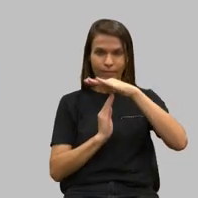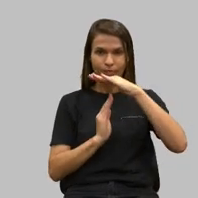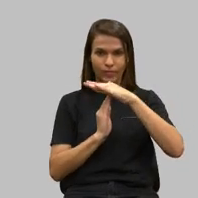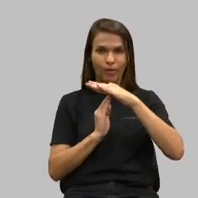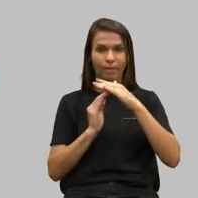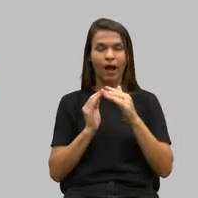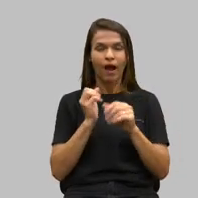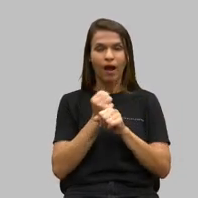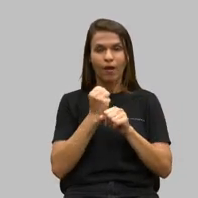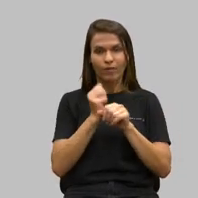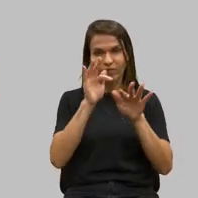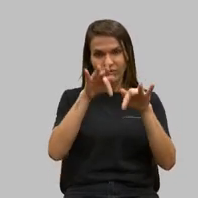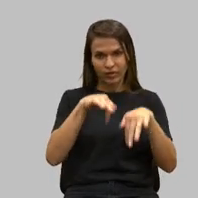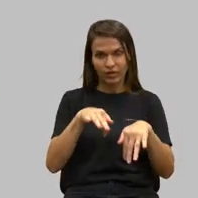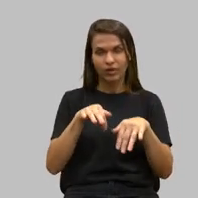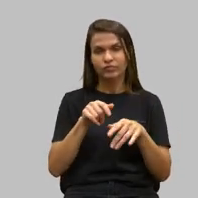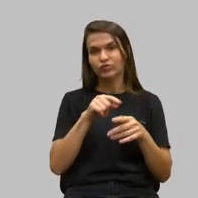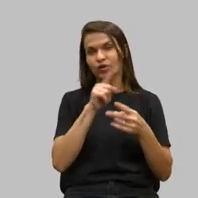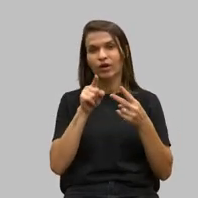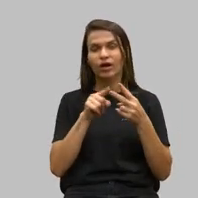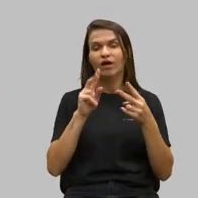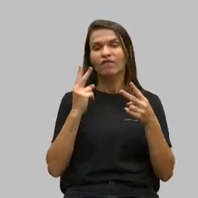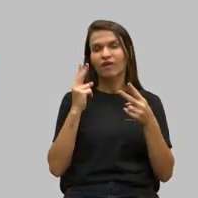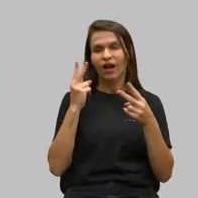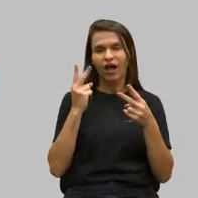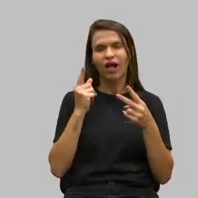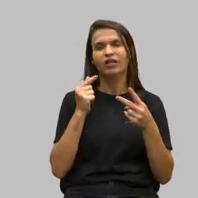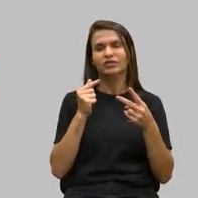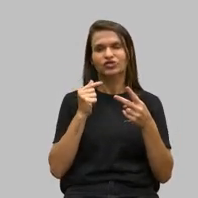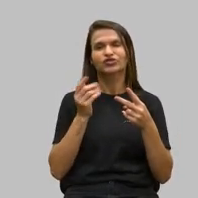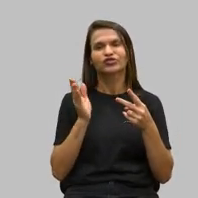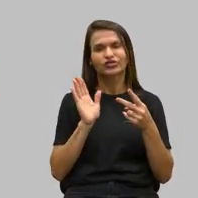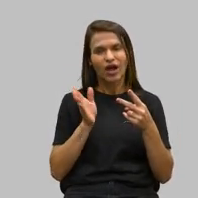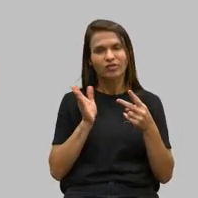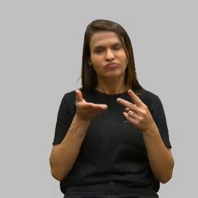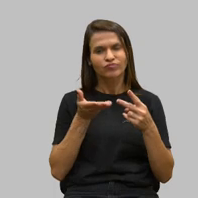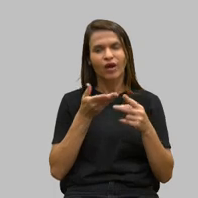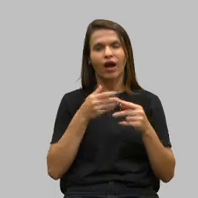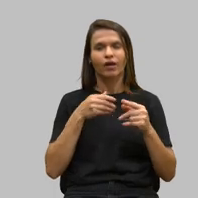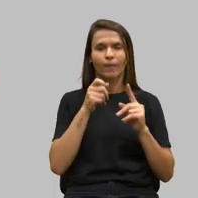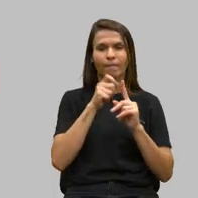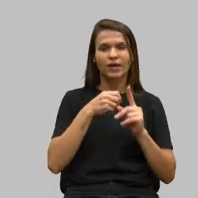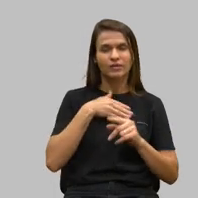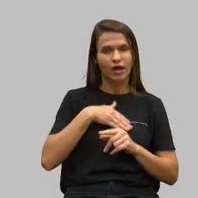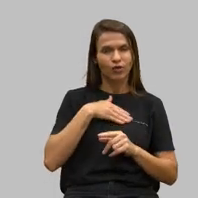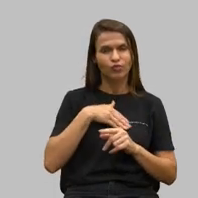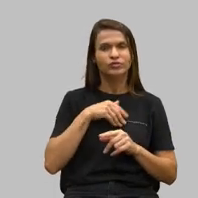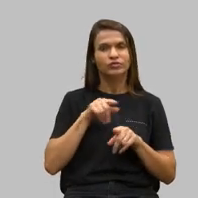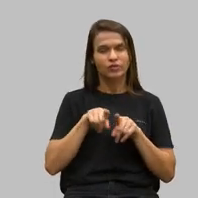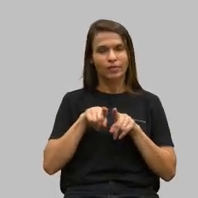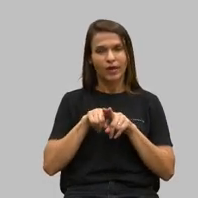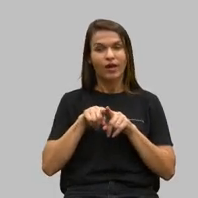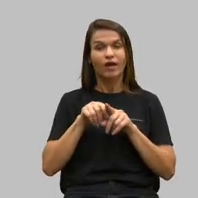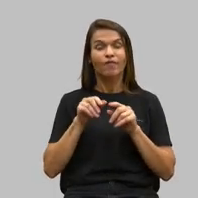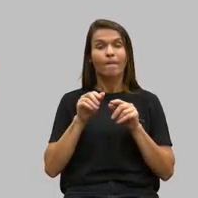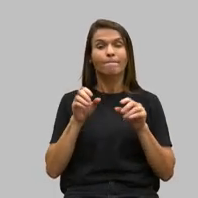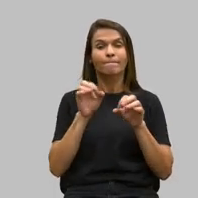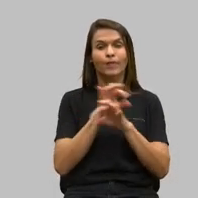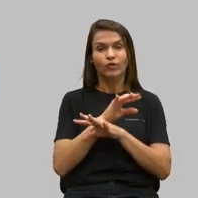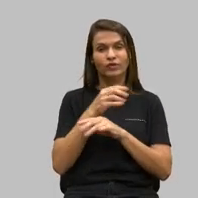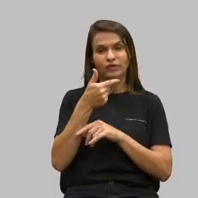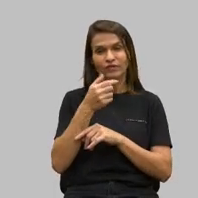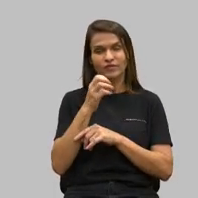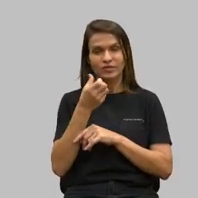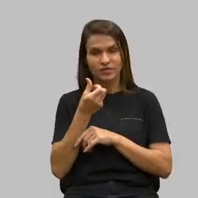Valadares, a obra já está acelerando, mas em agosto dá uma muito acelerada, fica pronto em 26, Sete Lagoas, 26,